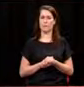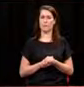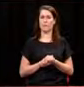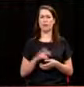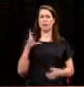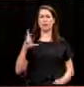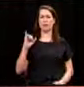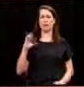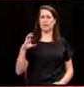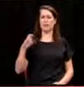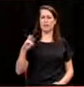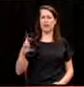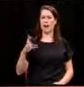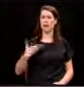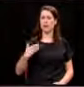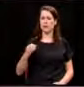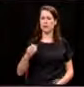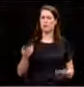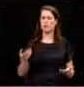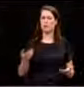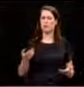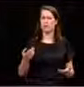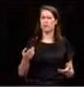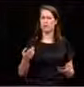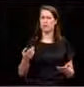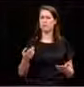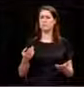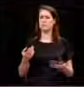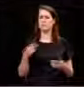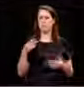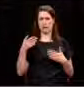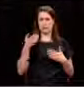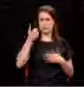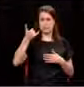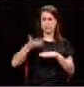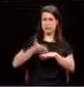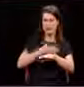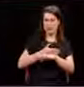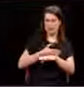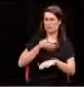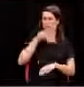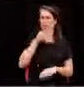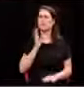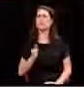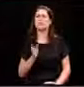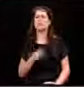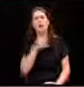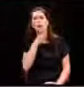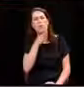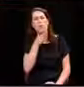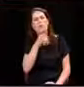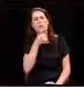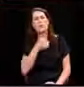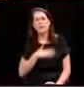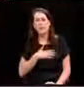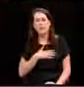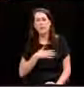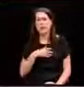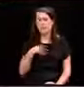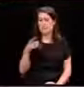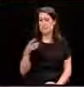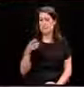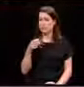Ricardo, já agora, portanto, como alguém falou, portanto, o António Fernandes de Montemor-o-Velho falou aí no comboio Benfica, portanto, e depois o Alberto Soeira ficou sem saber o que é que se passava